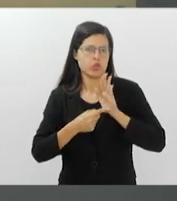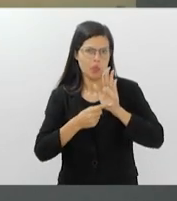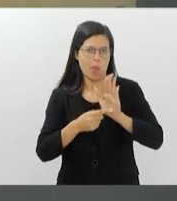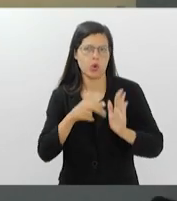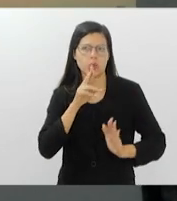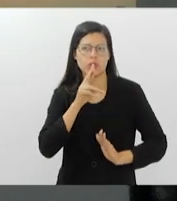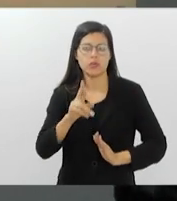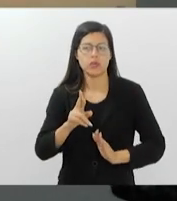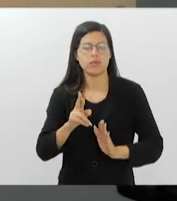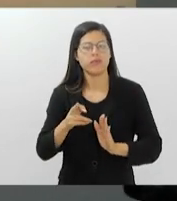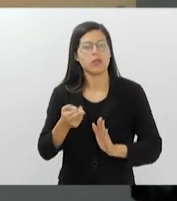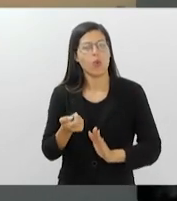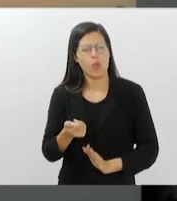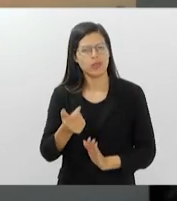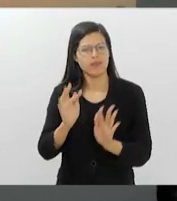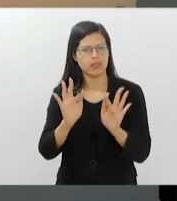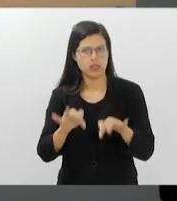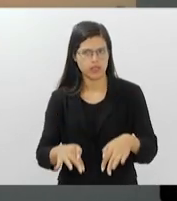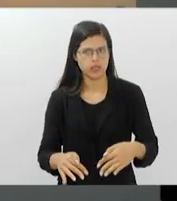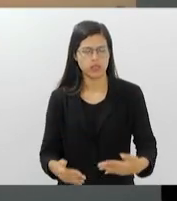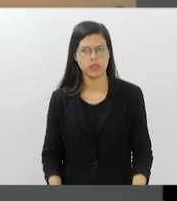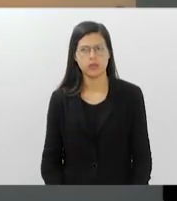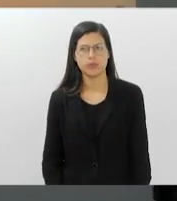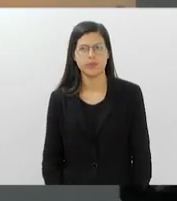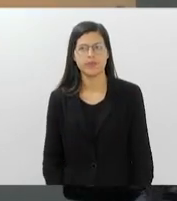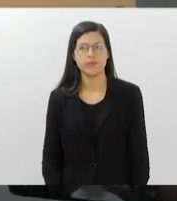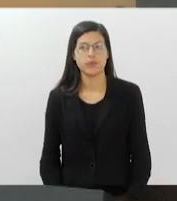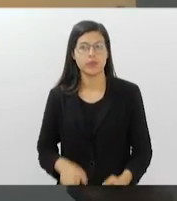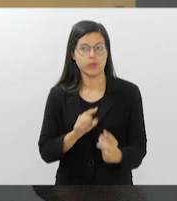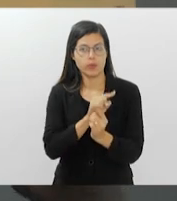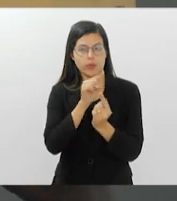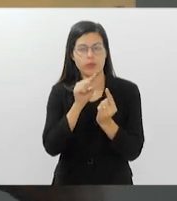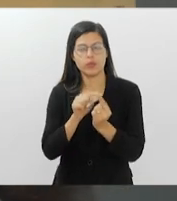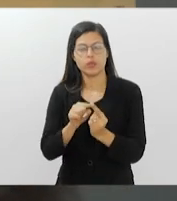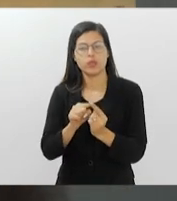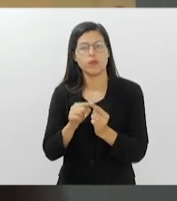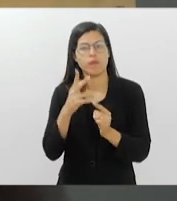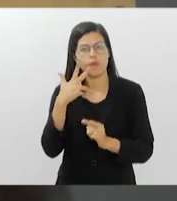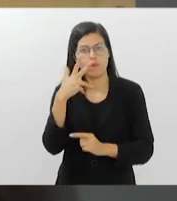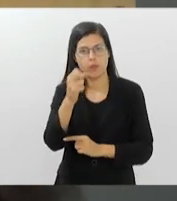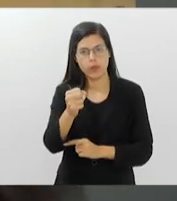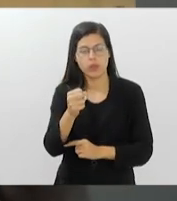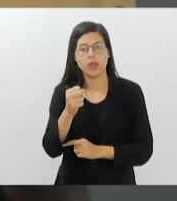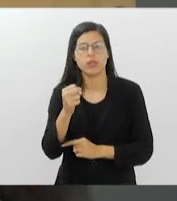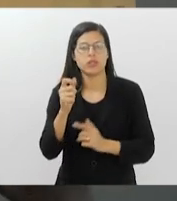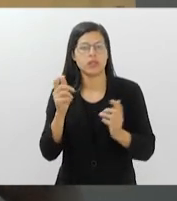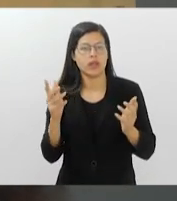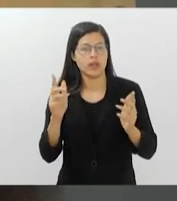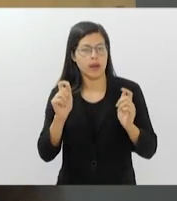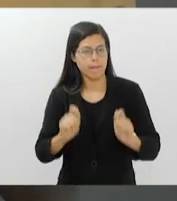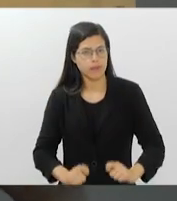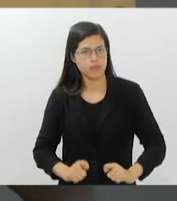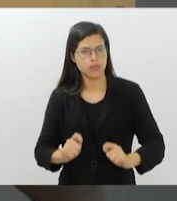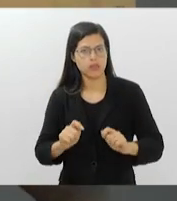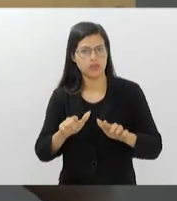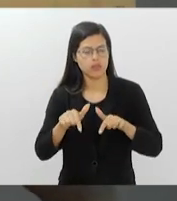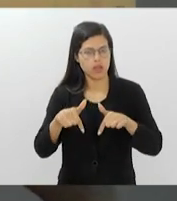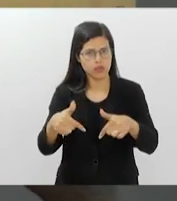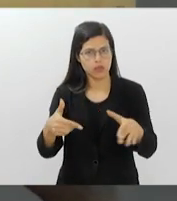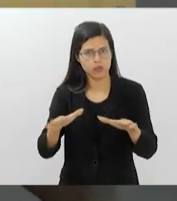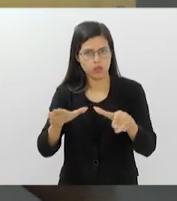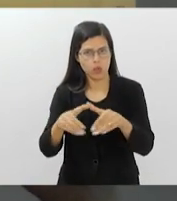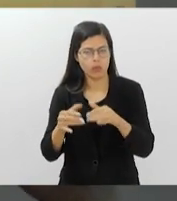né então é importante a gente mencionar isso esse então o objetivo do projeto é fortalecer a capacidade de atuação de coletivos